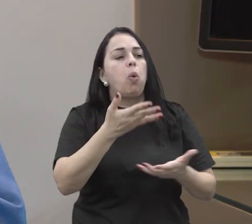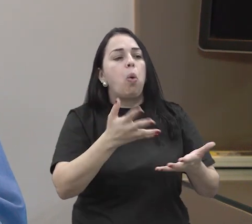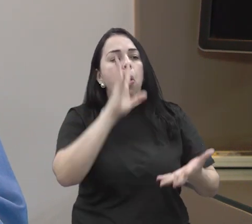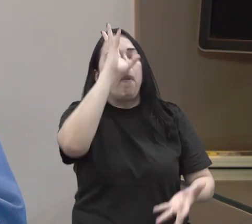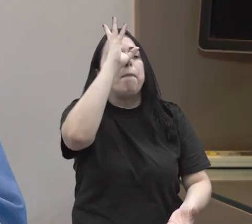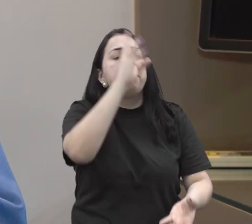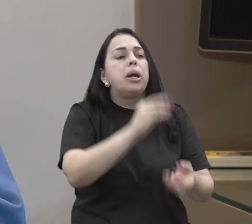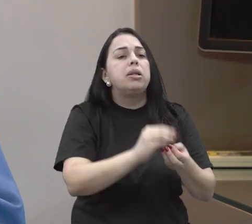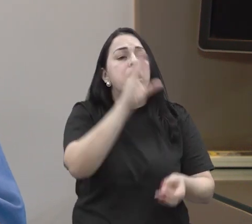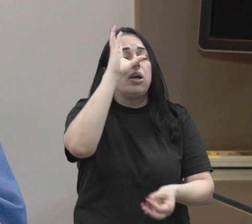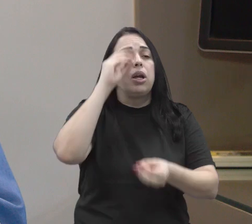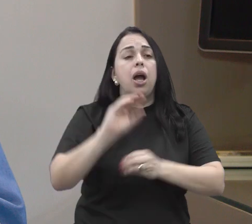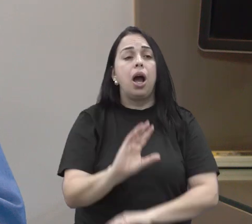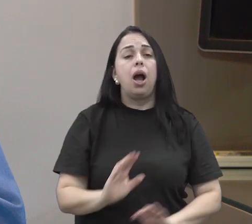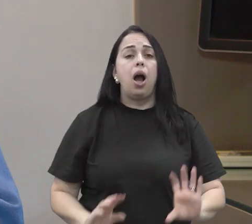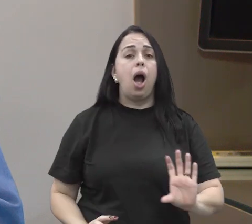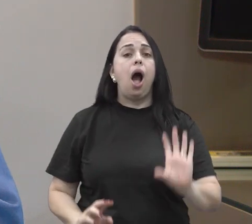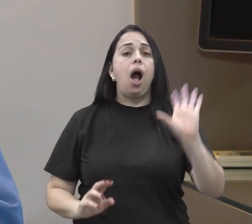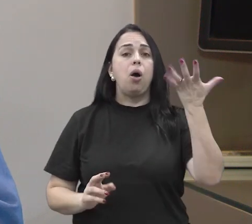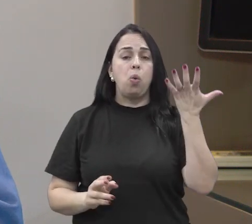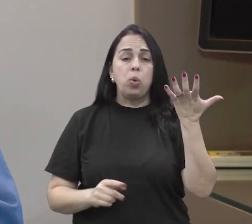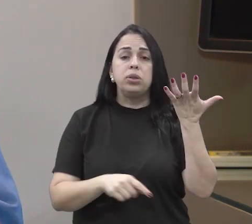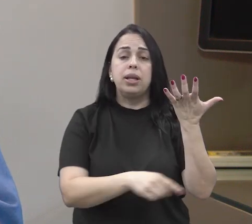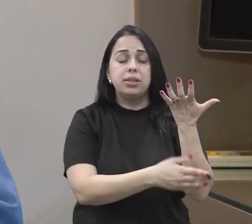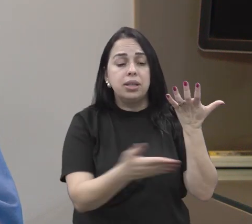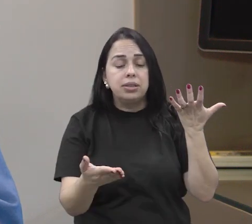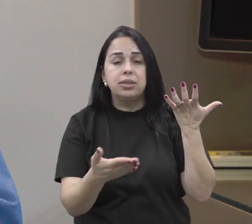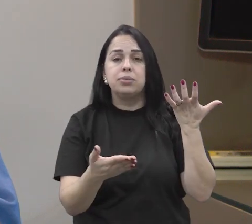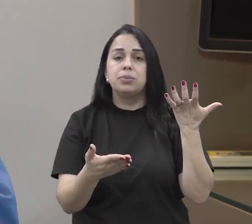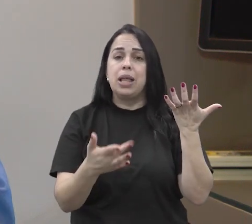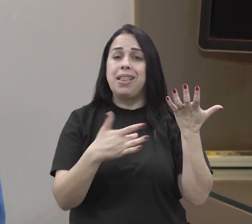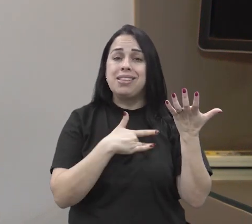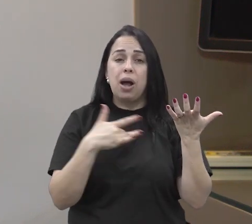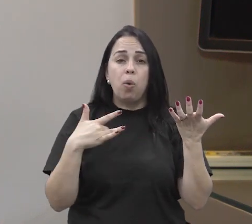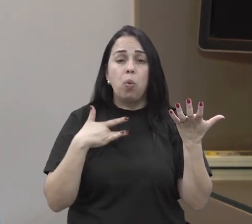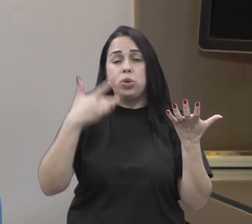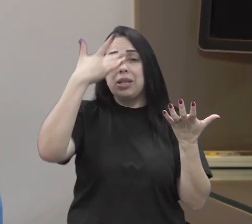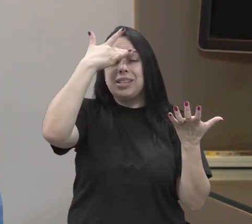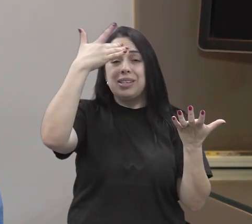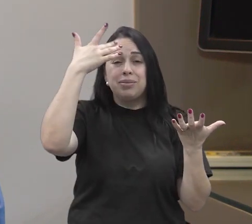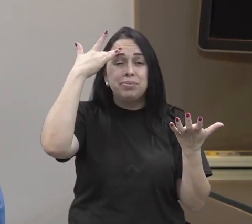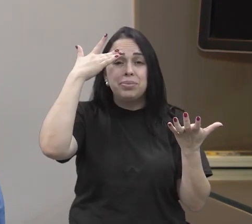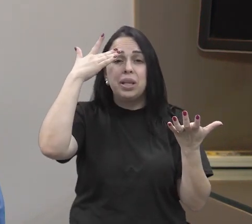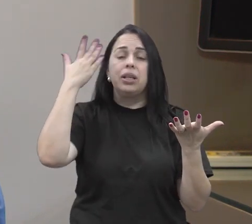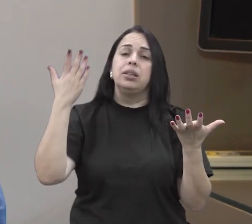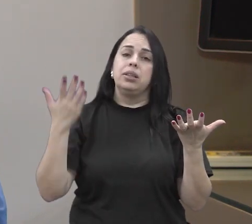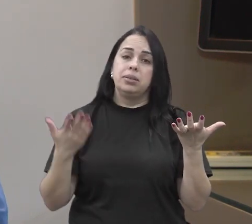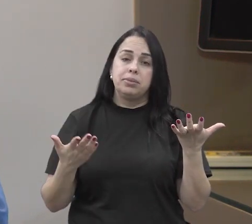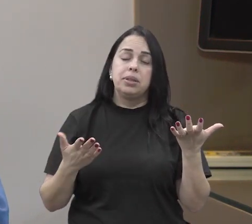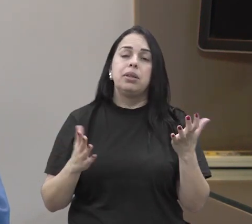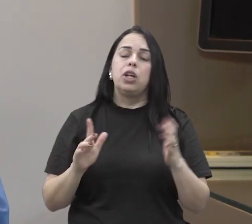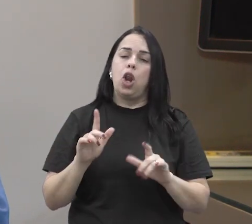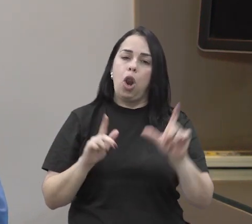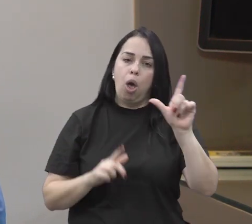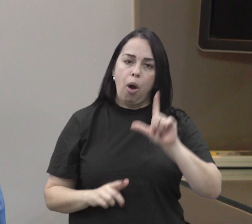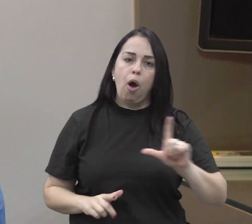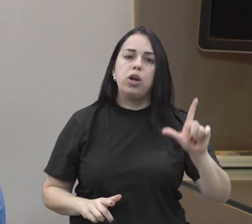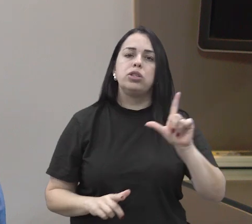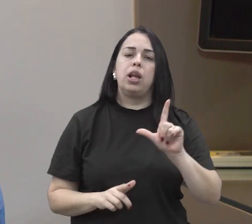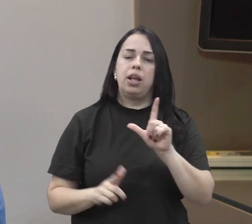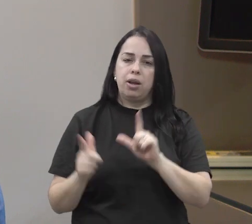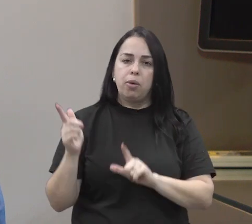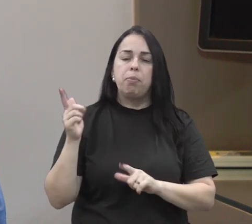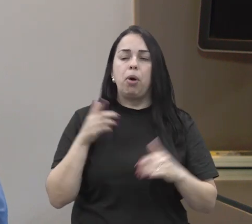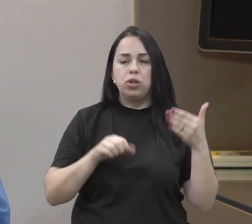tentar entender, né, o que está acontecendo aí do ponto de vista, né, da saúde de maneira geral, e isso, claro, que os